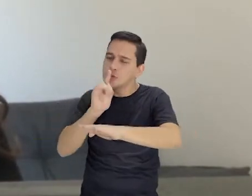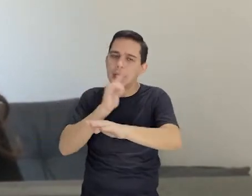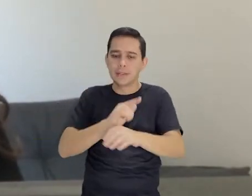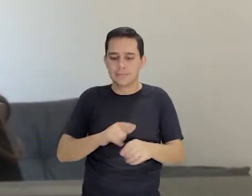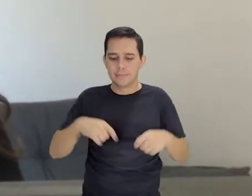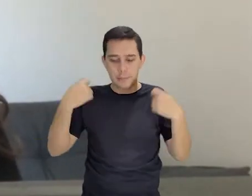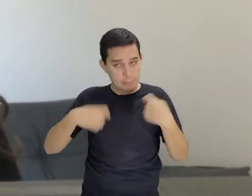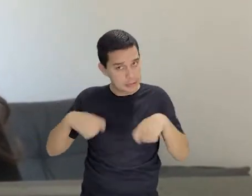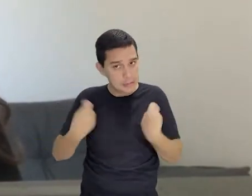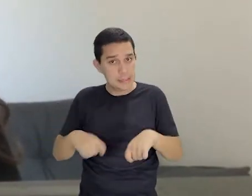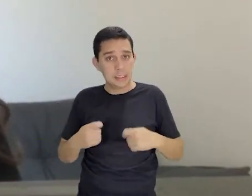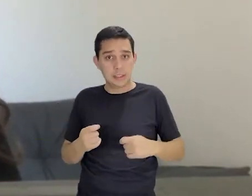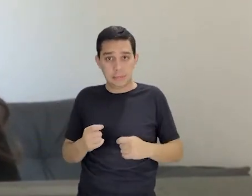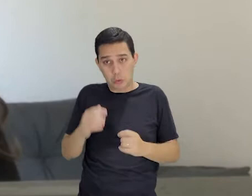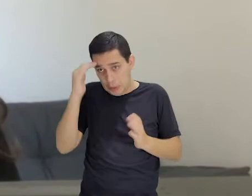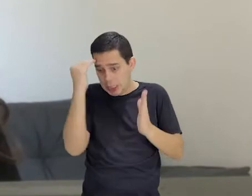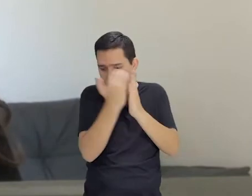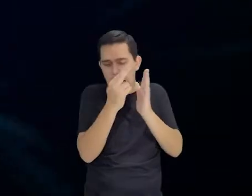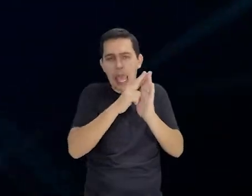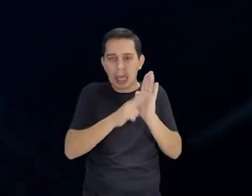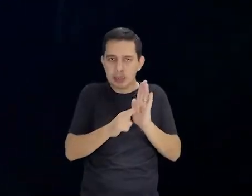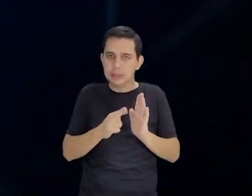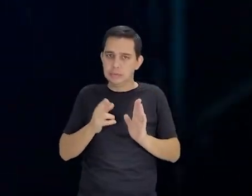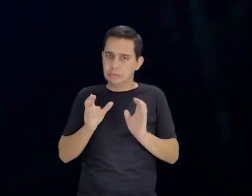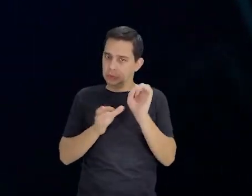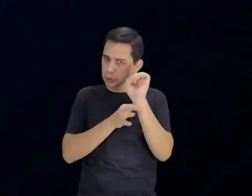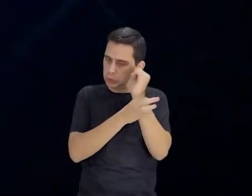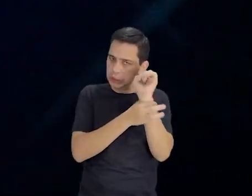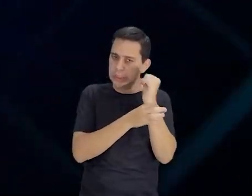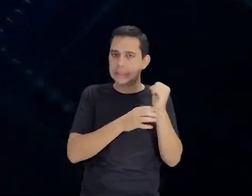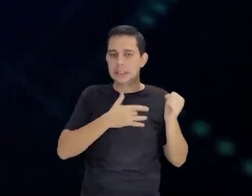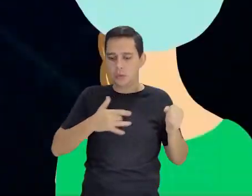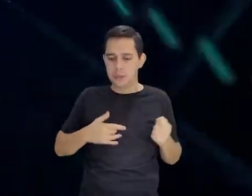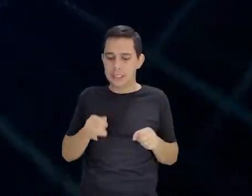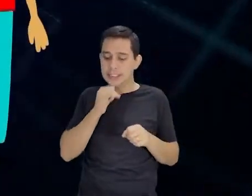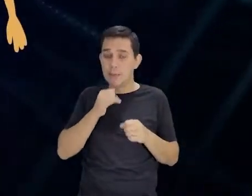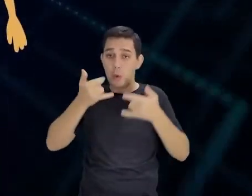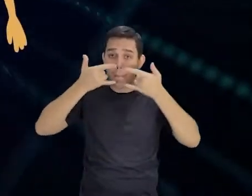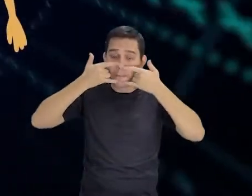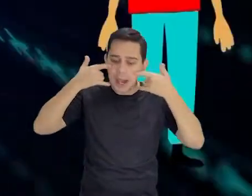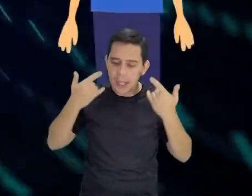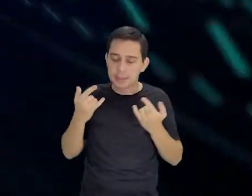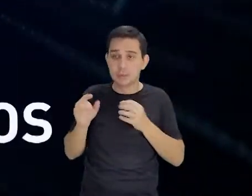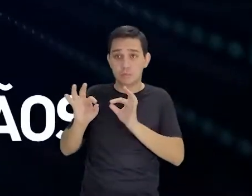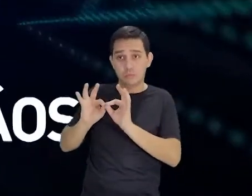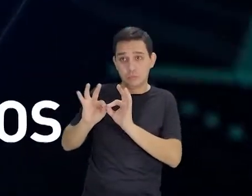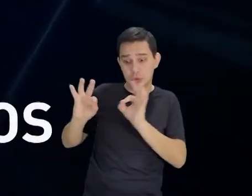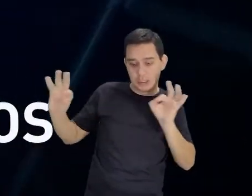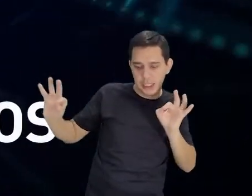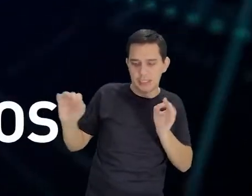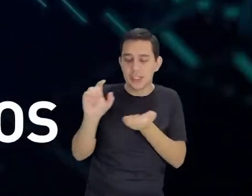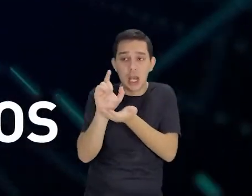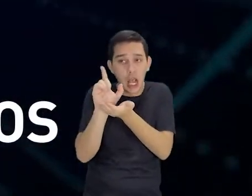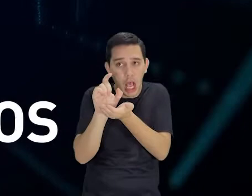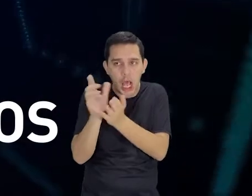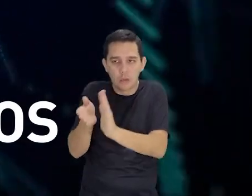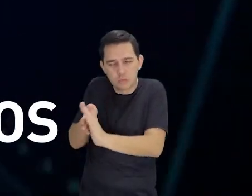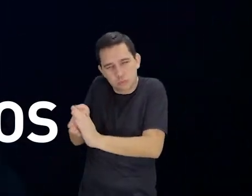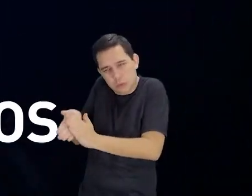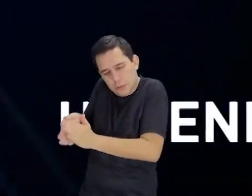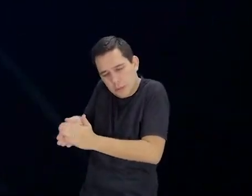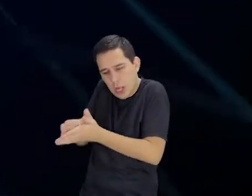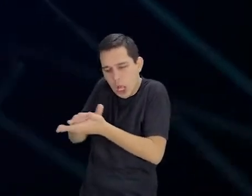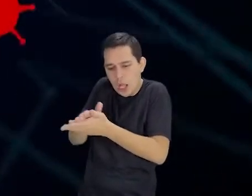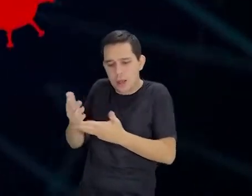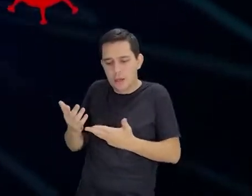de segurança sanitária, né? Aqueles que a gente já conhece, da máscara, do distanciamento, do álcool em gel, com